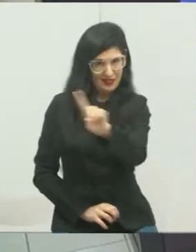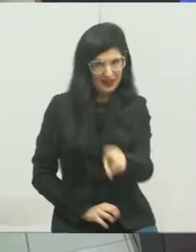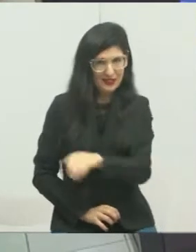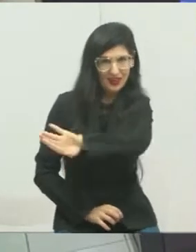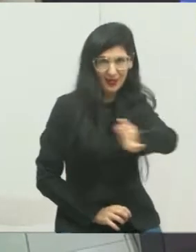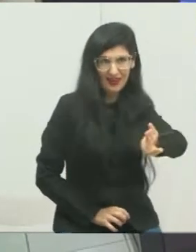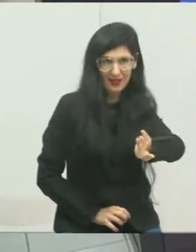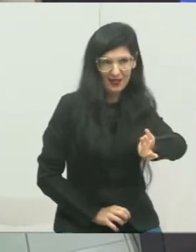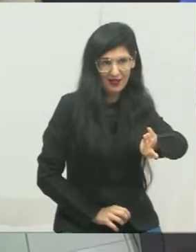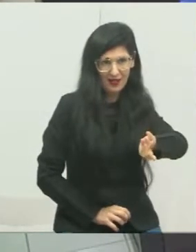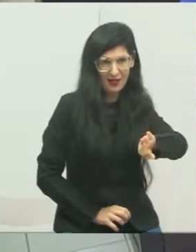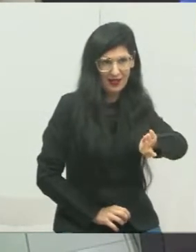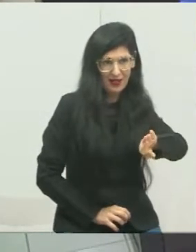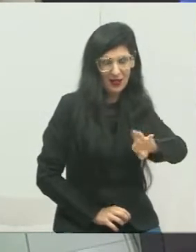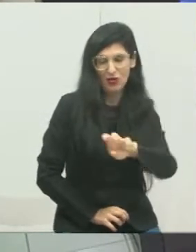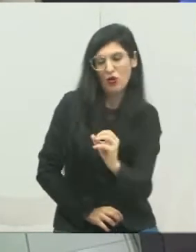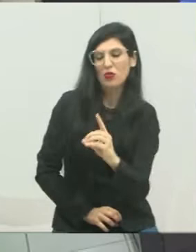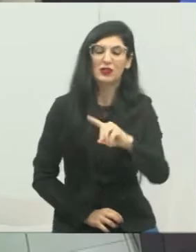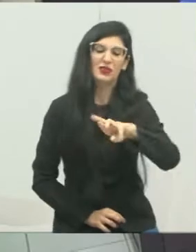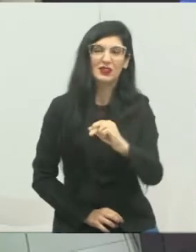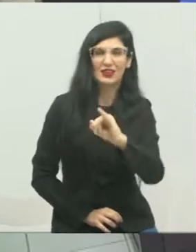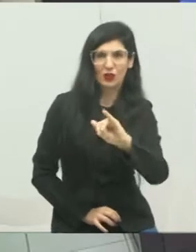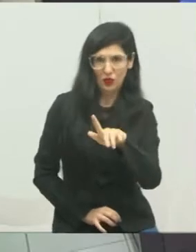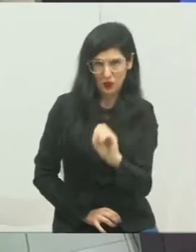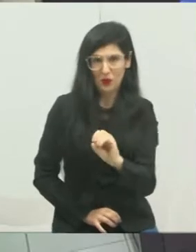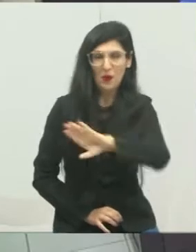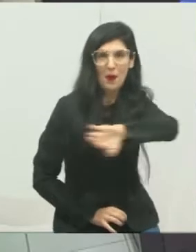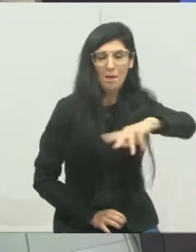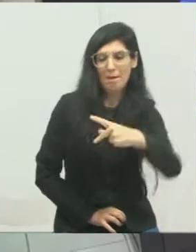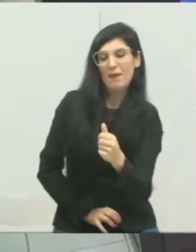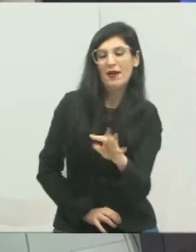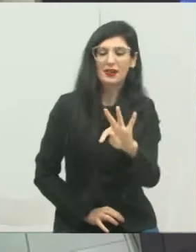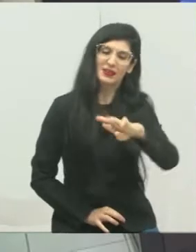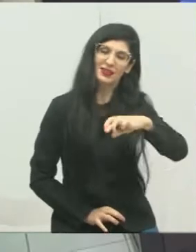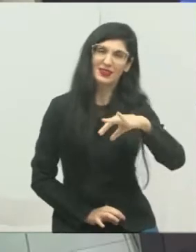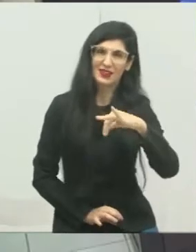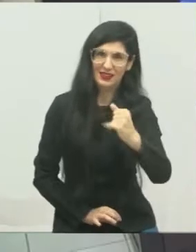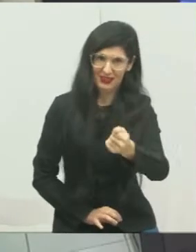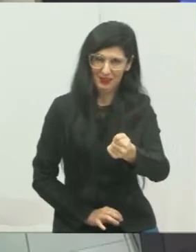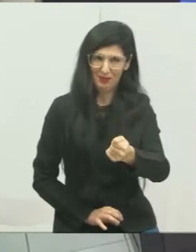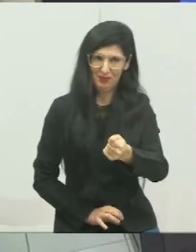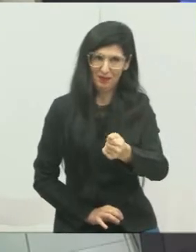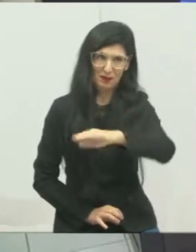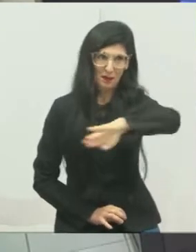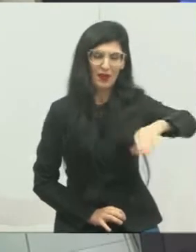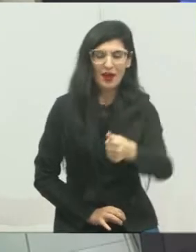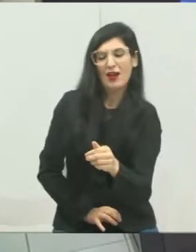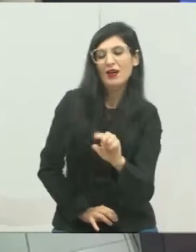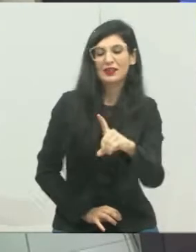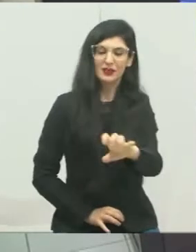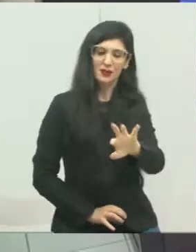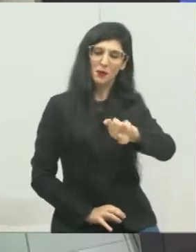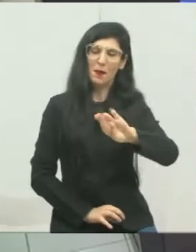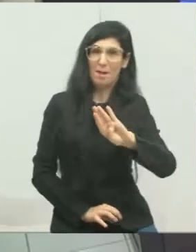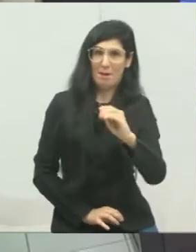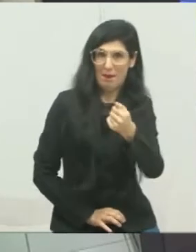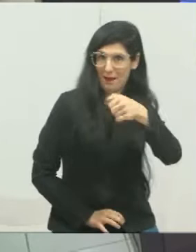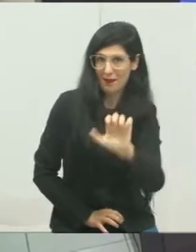Araújo, Dr. Rodrigo Salomão, Patrícia Juliane, Aderbal